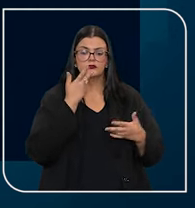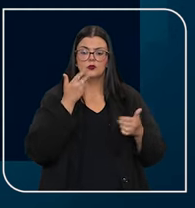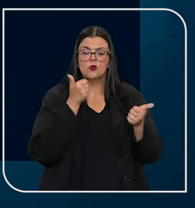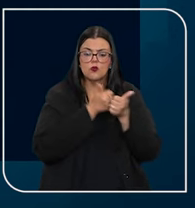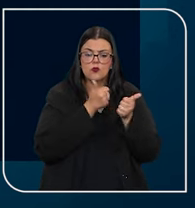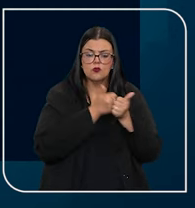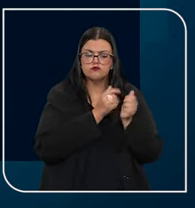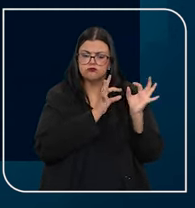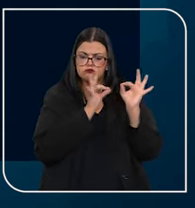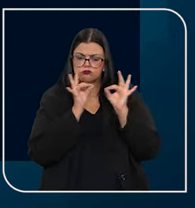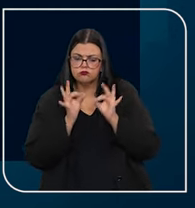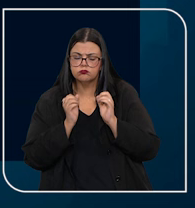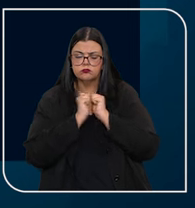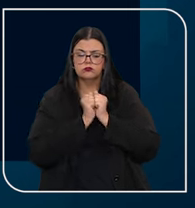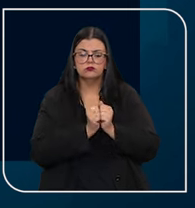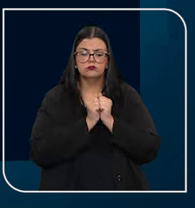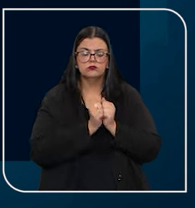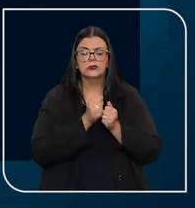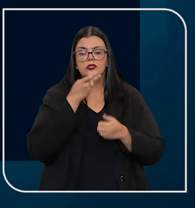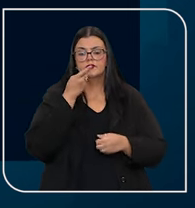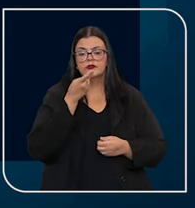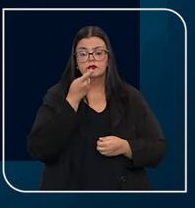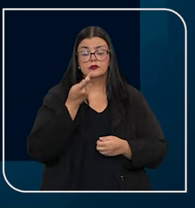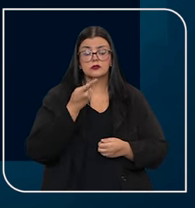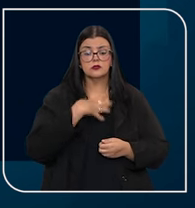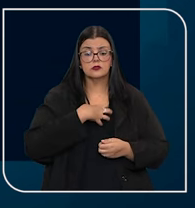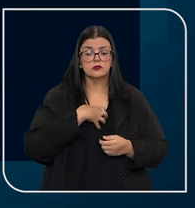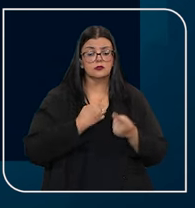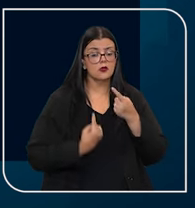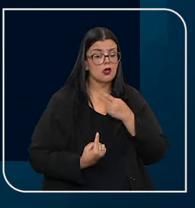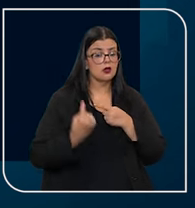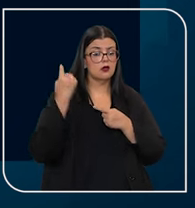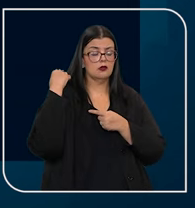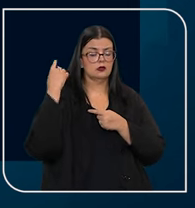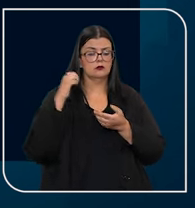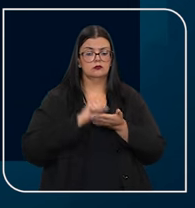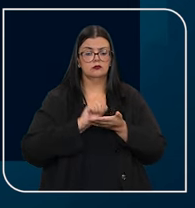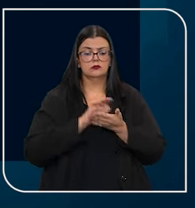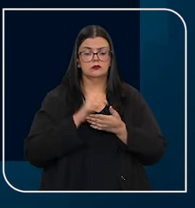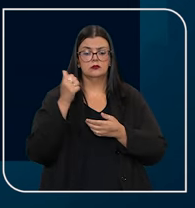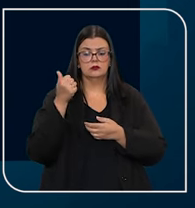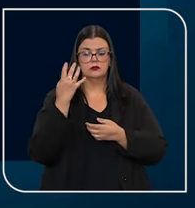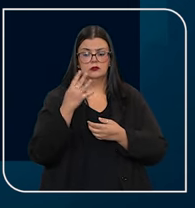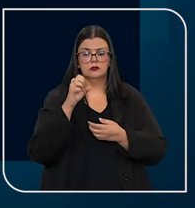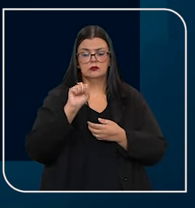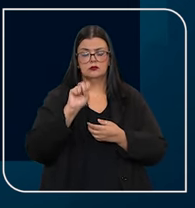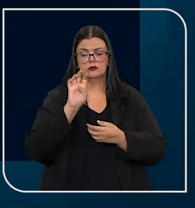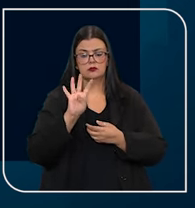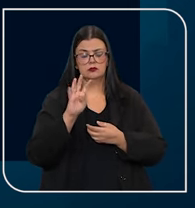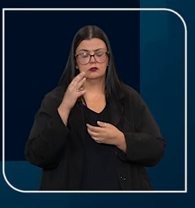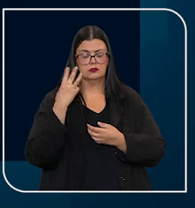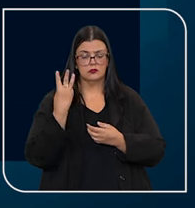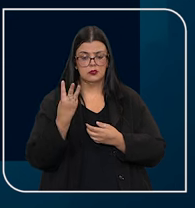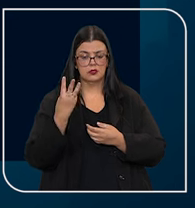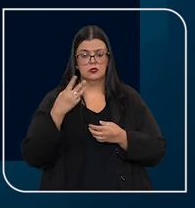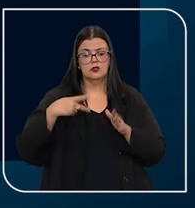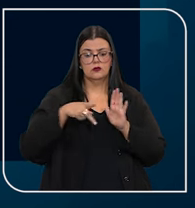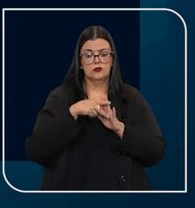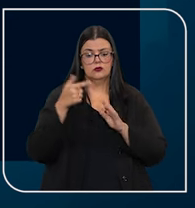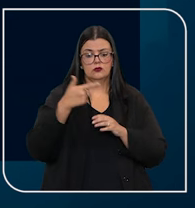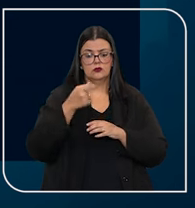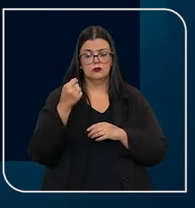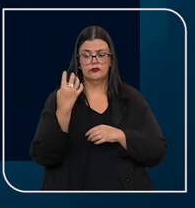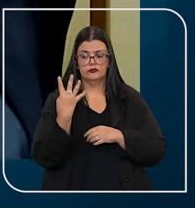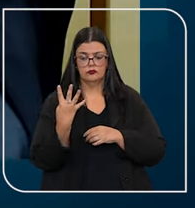relator que foi acompanhado pelo colegiado comentou que para as situações anteriores à edição da lei 14.844